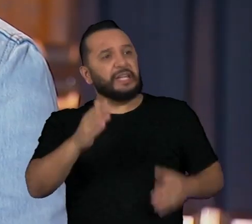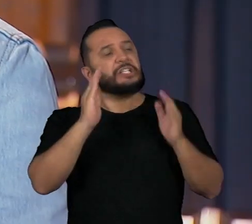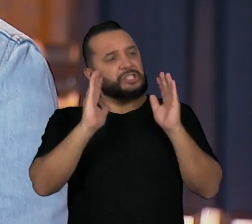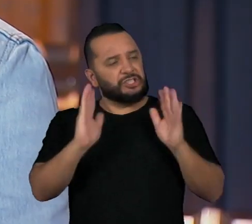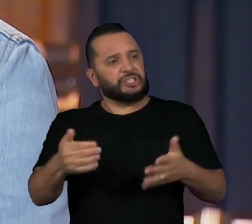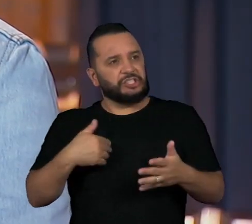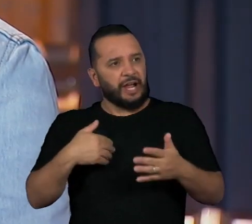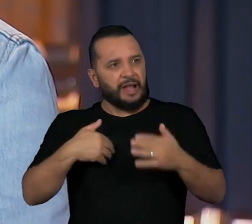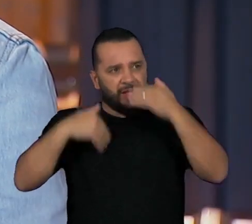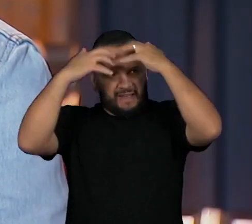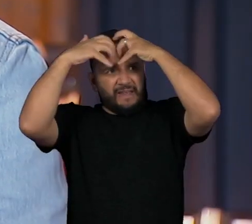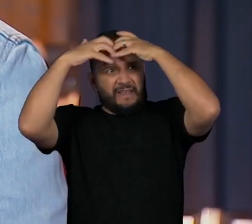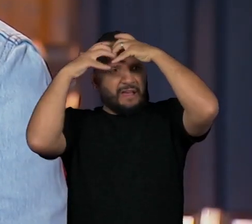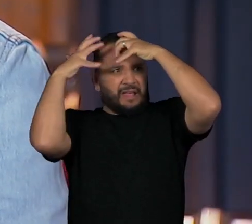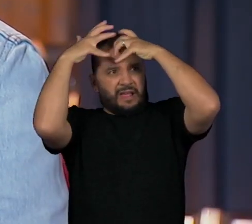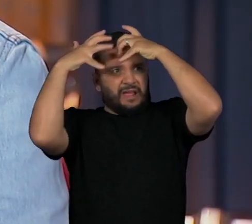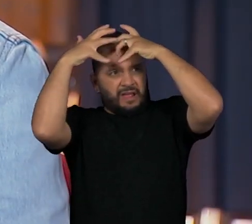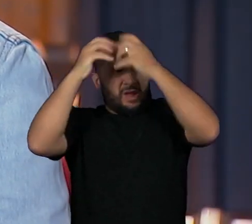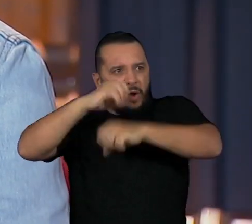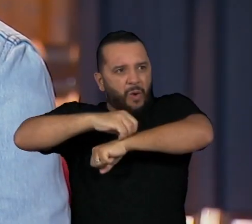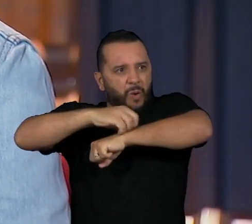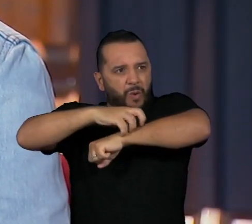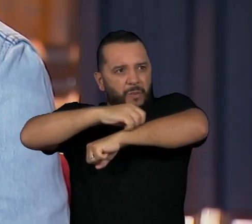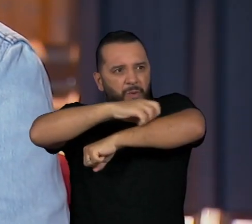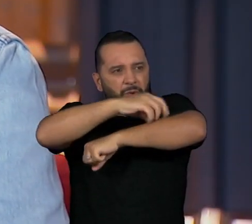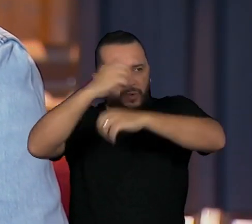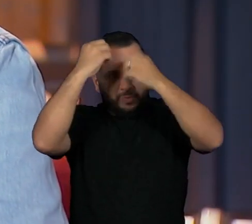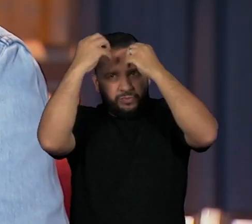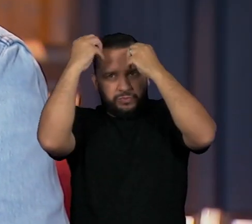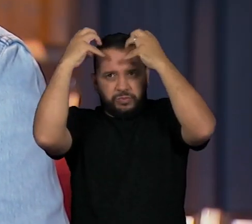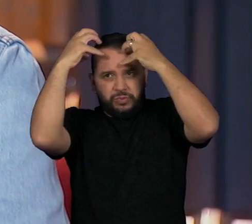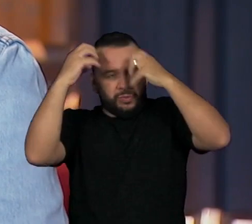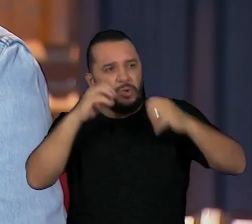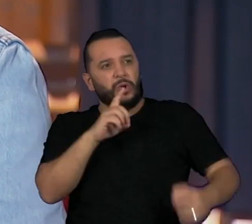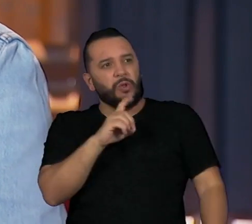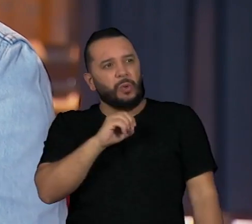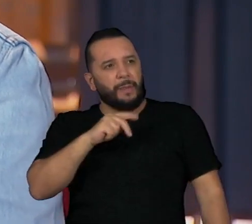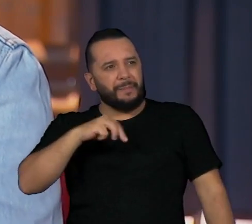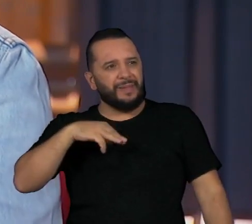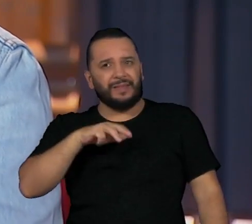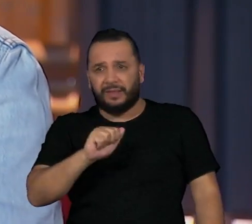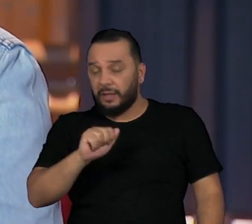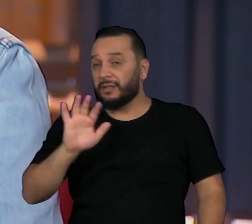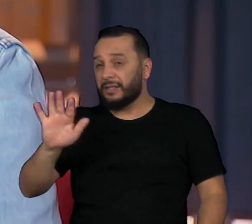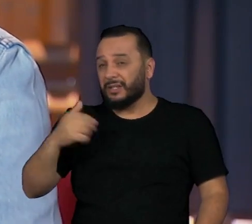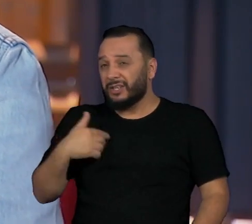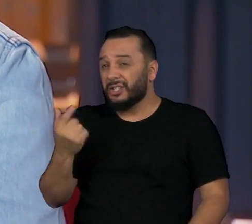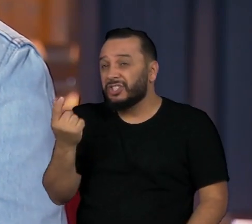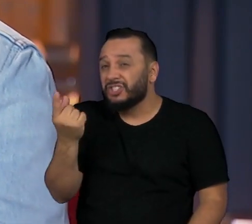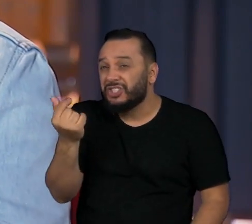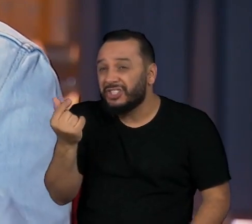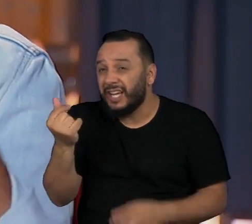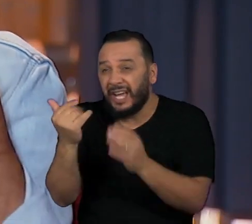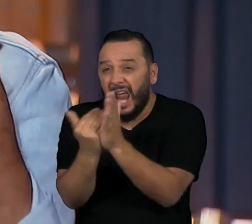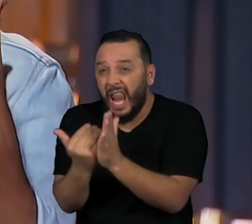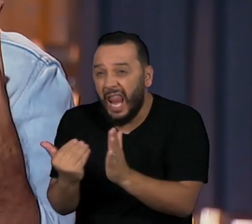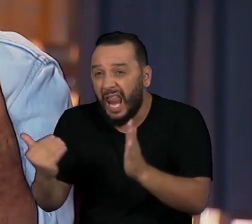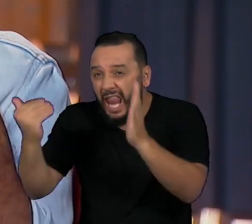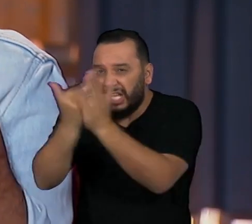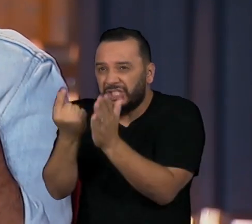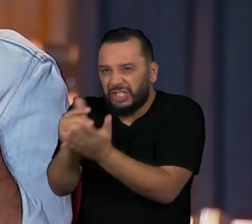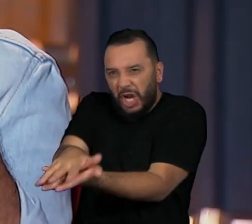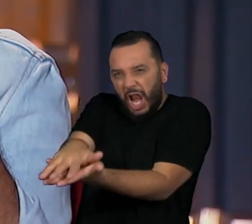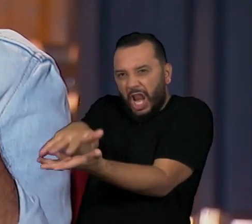Precisamos falar sobre isso. O dinheiro, ele é tóxico. O dinheiro em alta quantidade é muito tóxico. Faz mal. Tem vários estudos mostrando isso. A mera